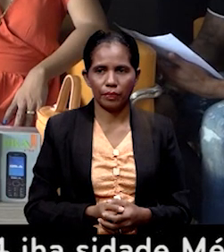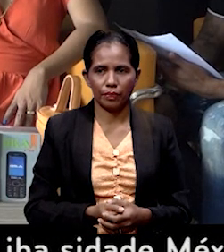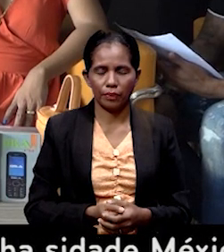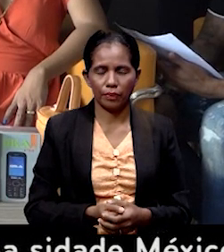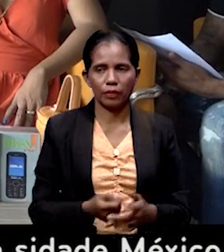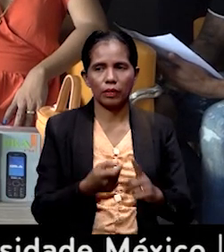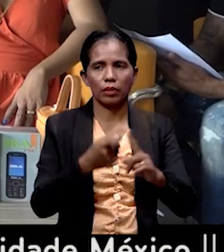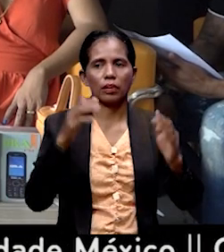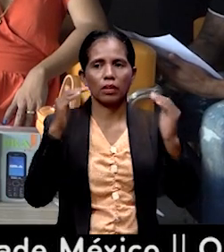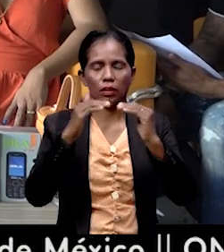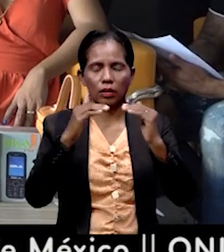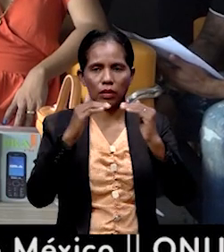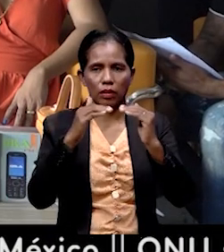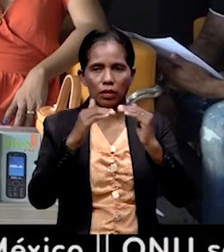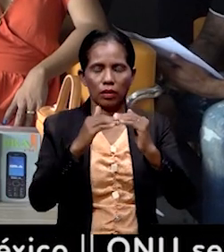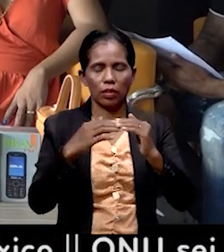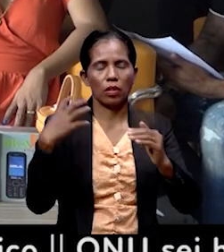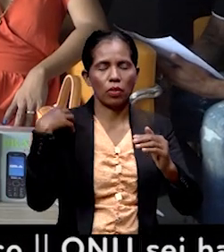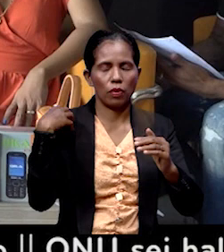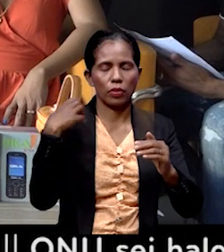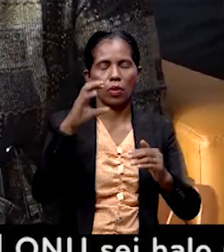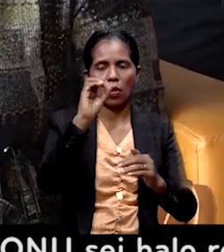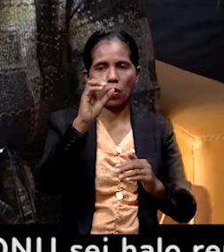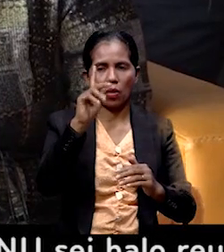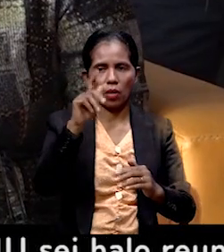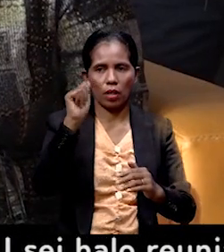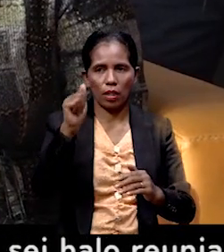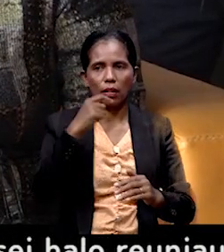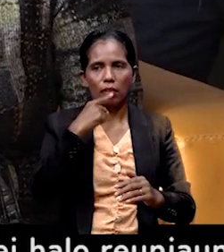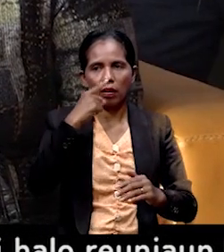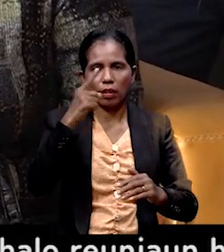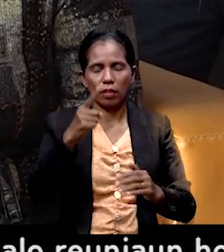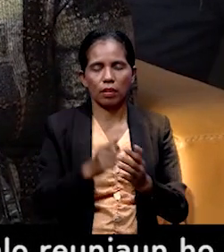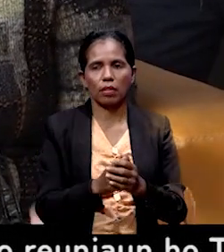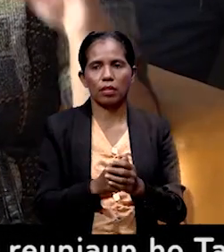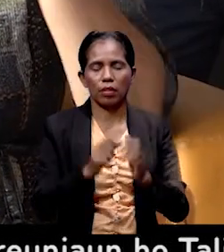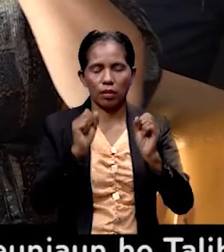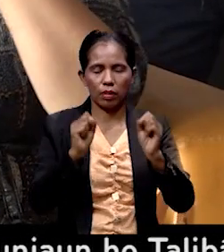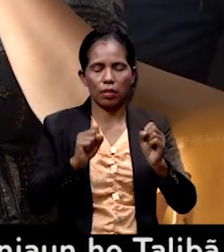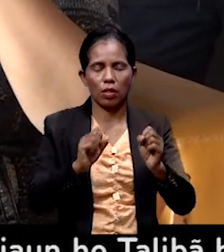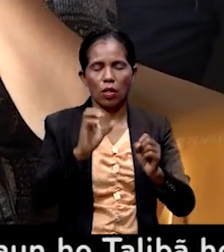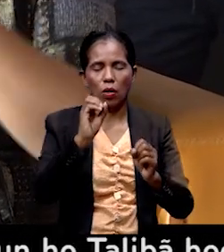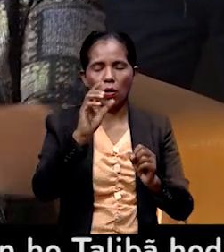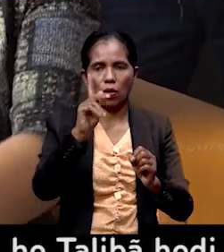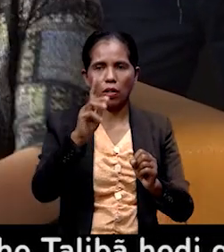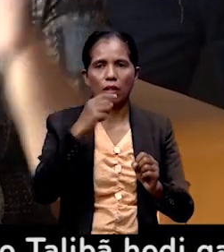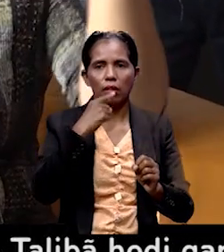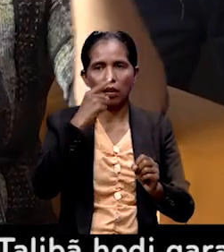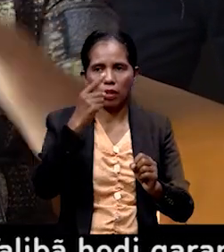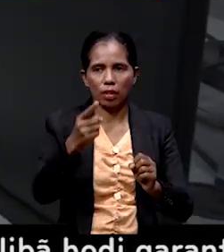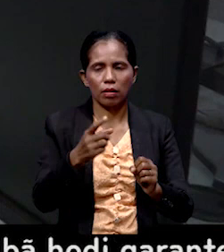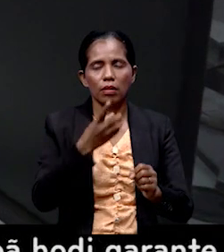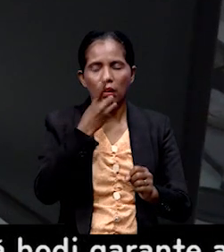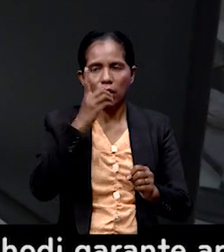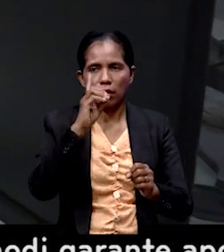Lihusi conferência da imprensa e edifício Oca Detel Bidau Sestanek, gestor companhia Oca Detel Moniz Maia questiona